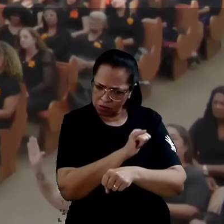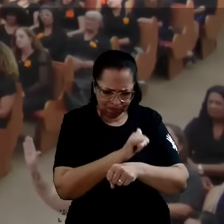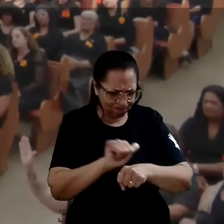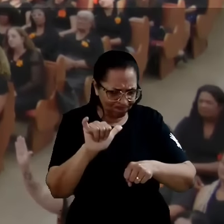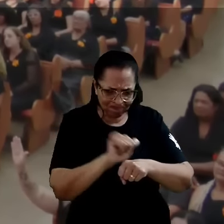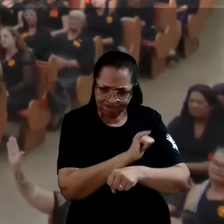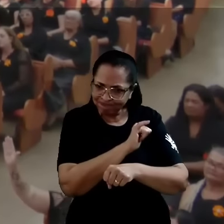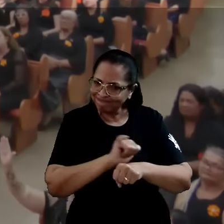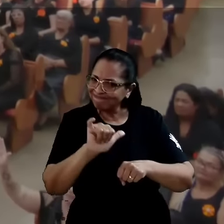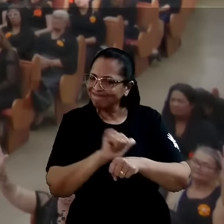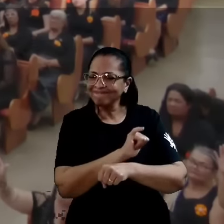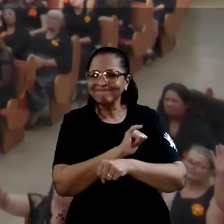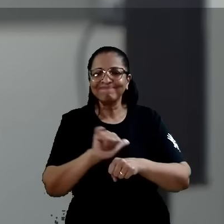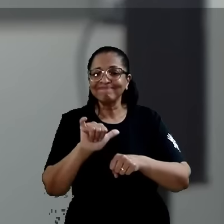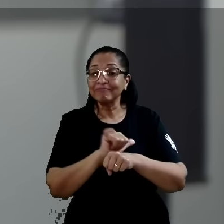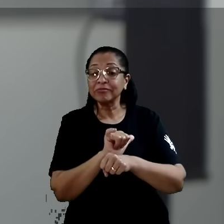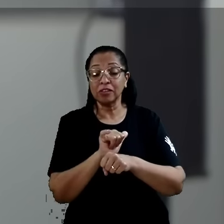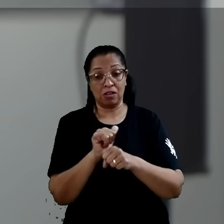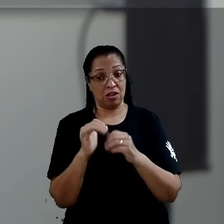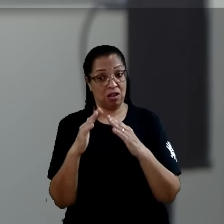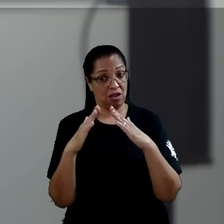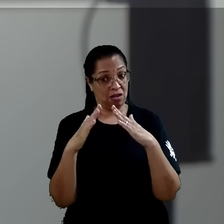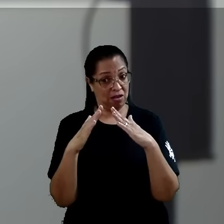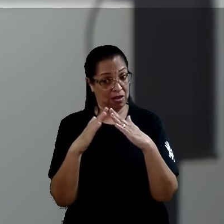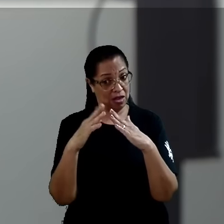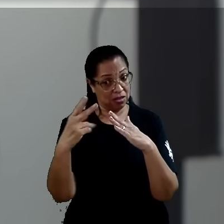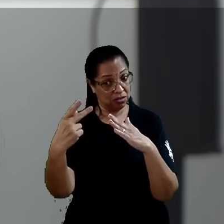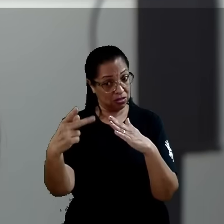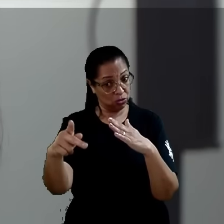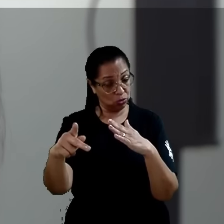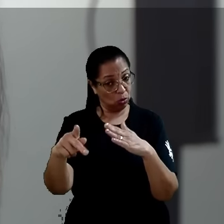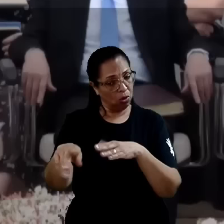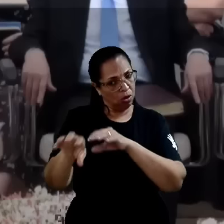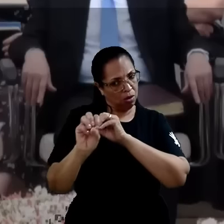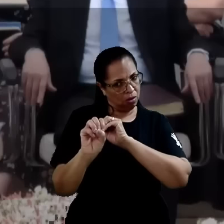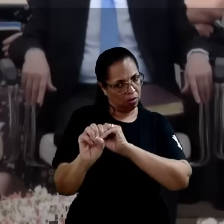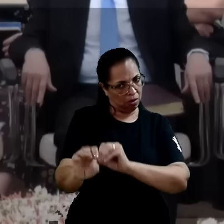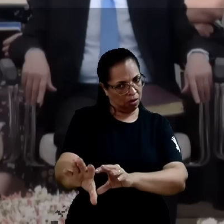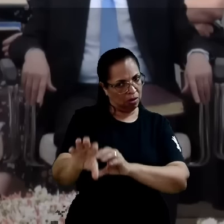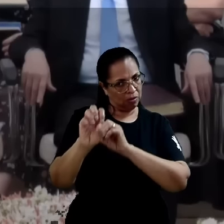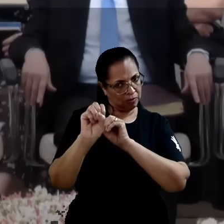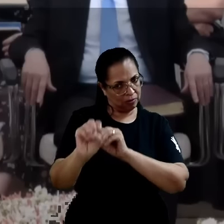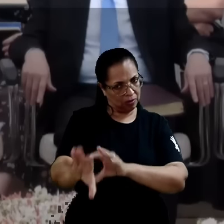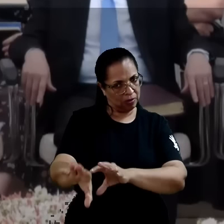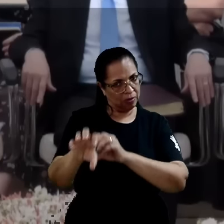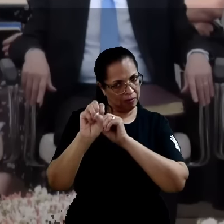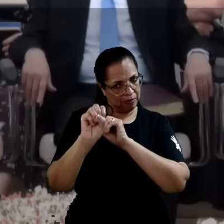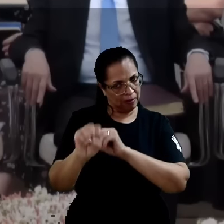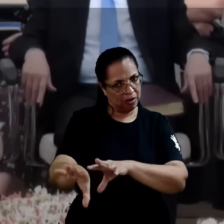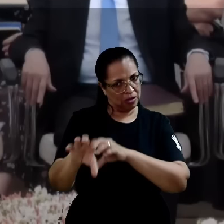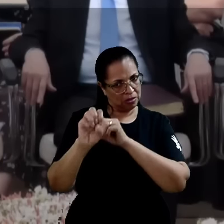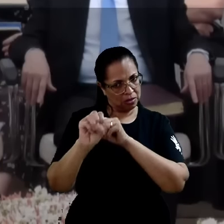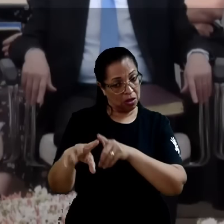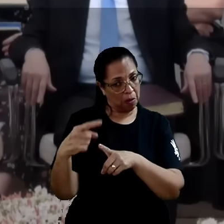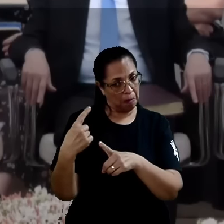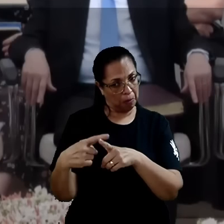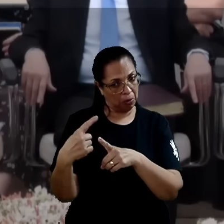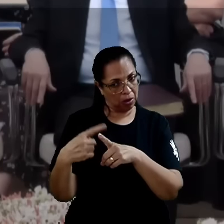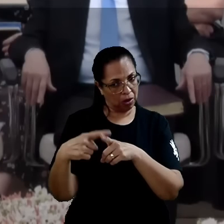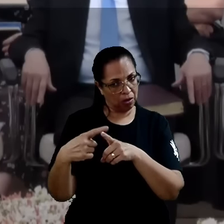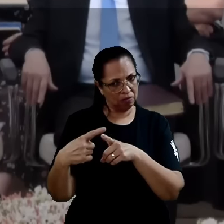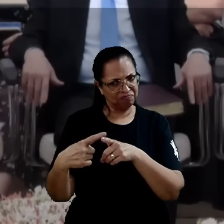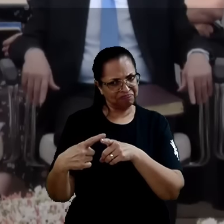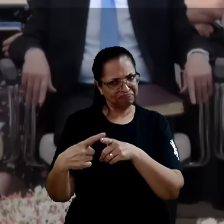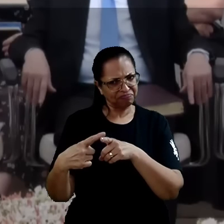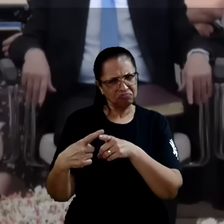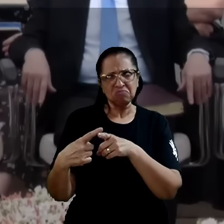brecha na nossa família eu ent meu amado não vai ter brecha na nossa família vai ter joelho dobrado